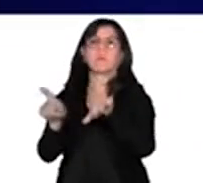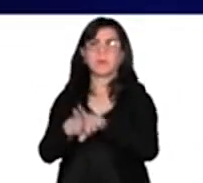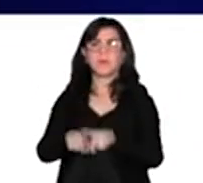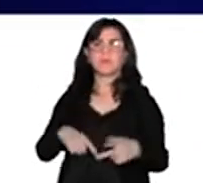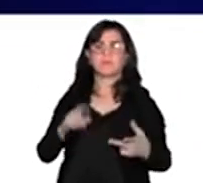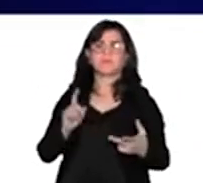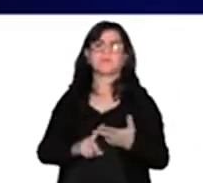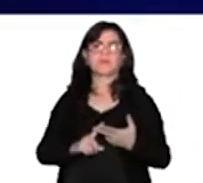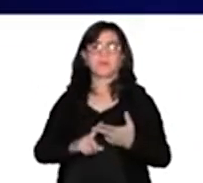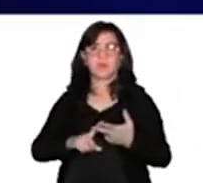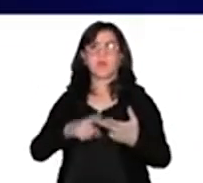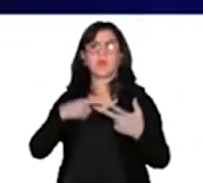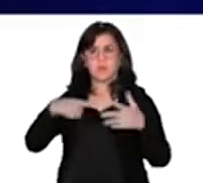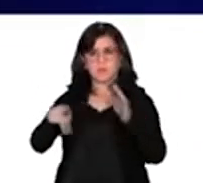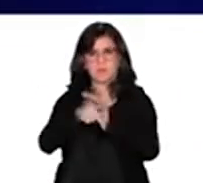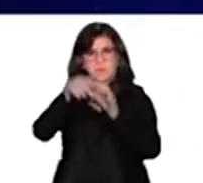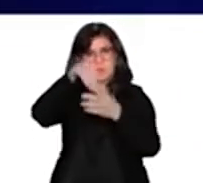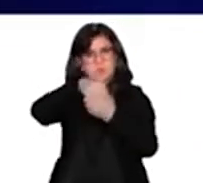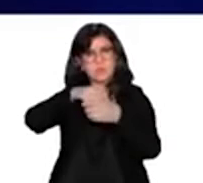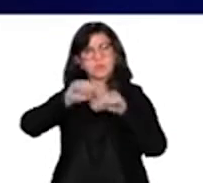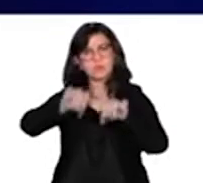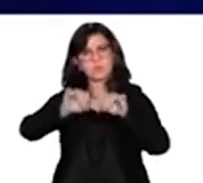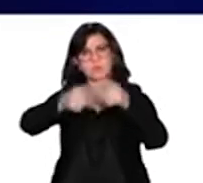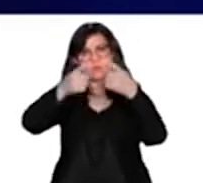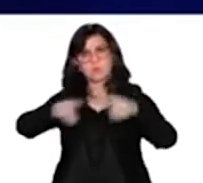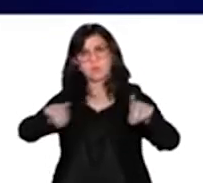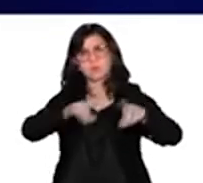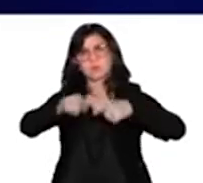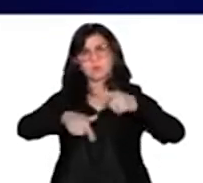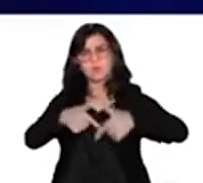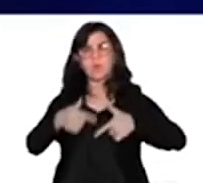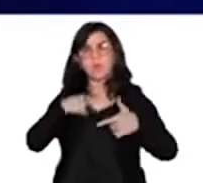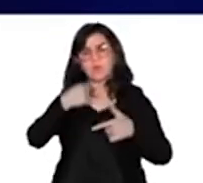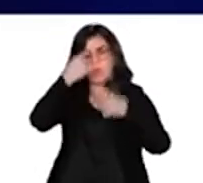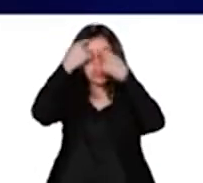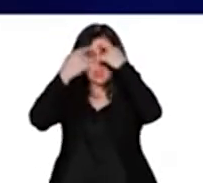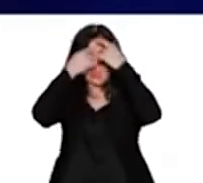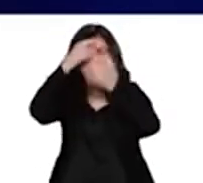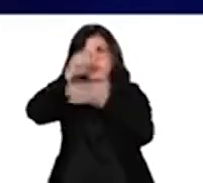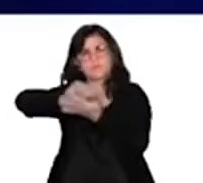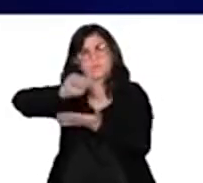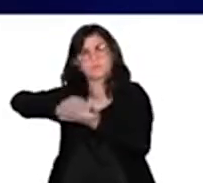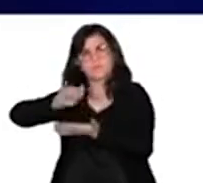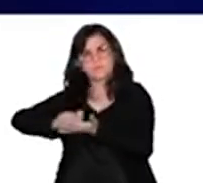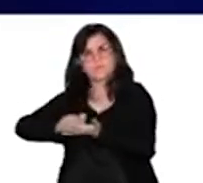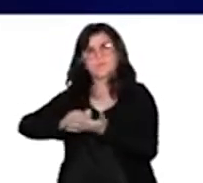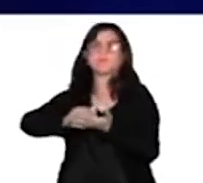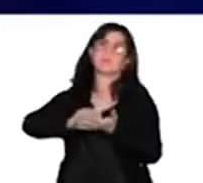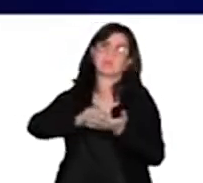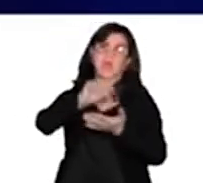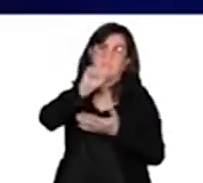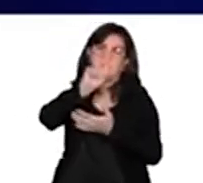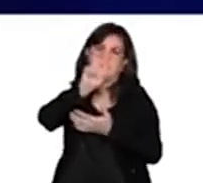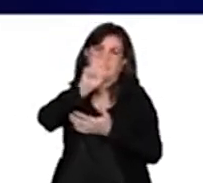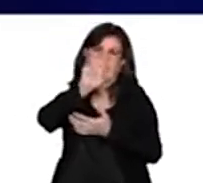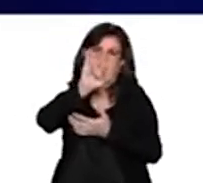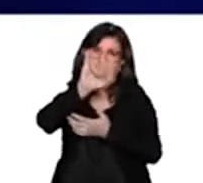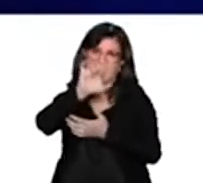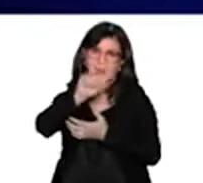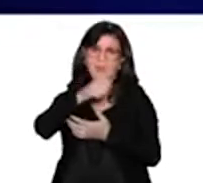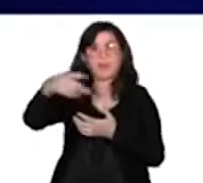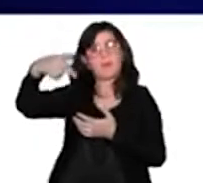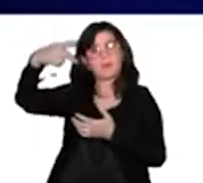da educação musical, enfim, ele também trabalha com isso. E ele compôs essa peça, que é a Ária para Viola, que ela